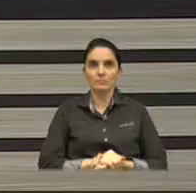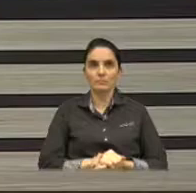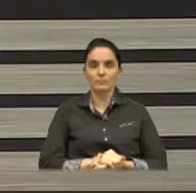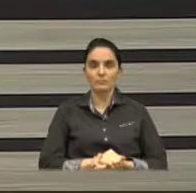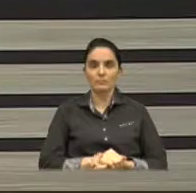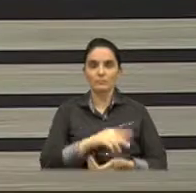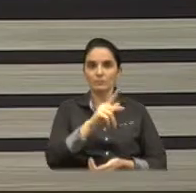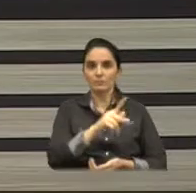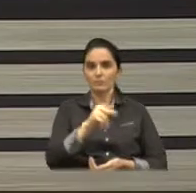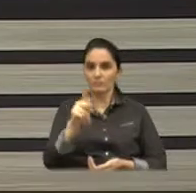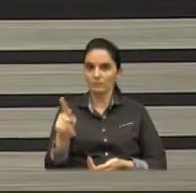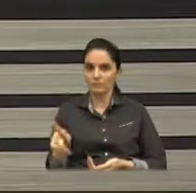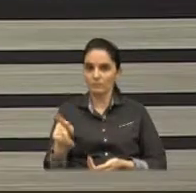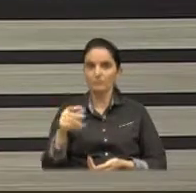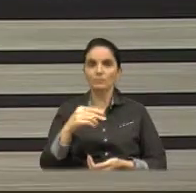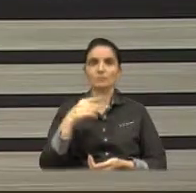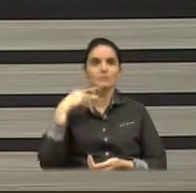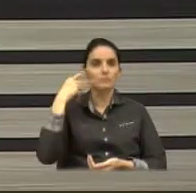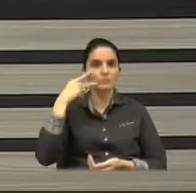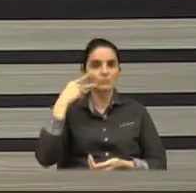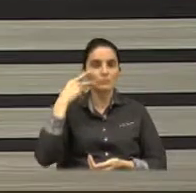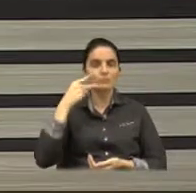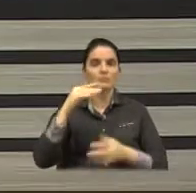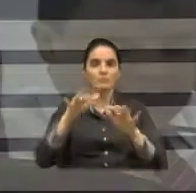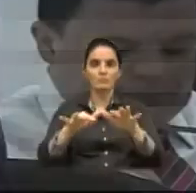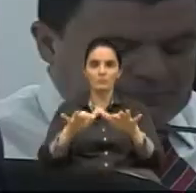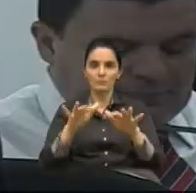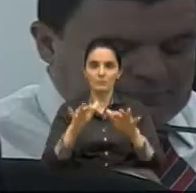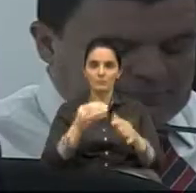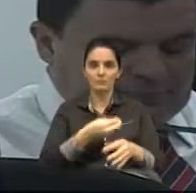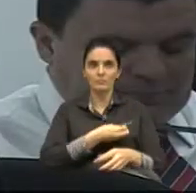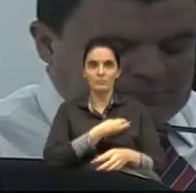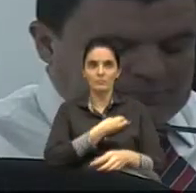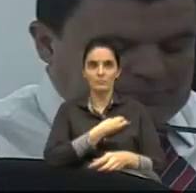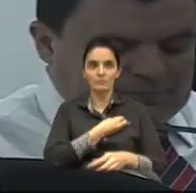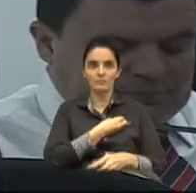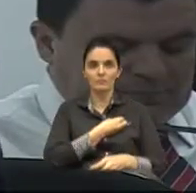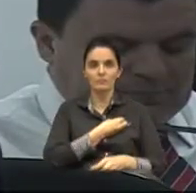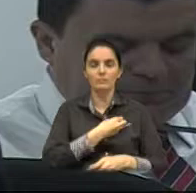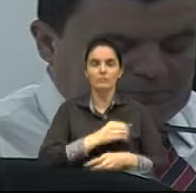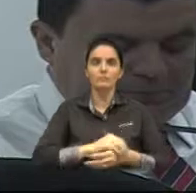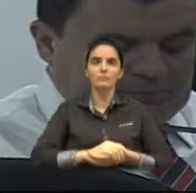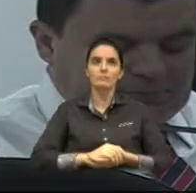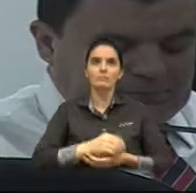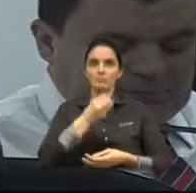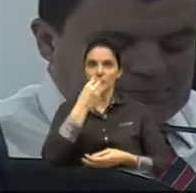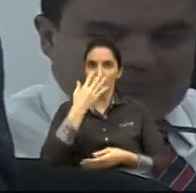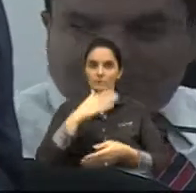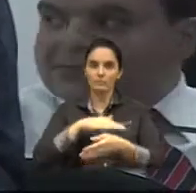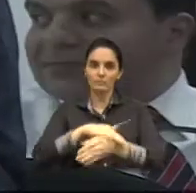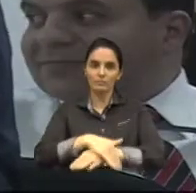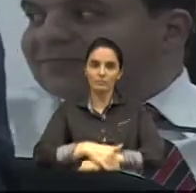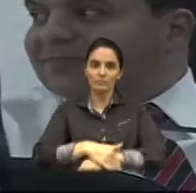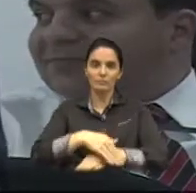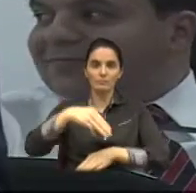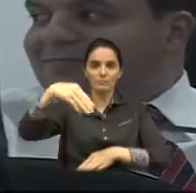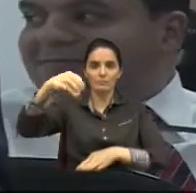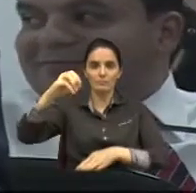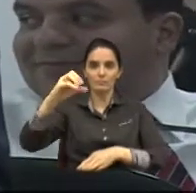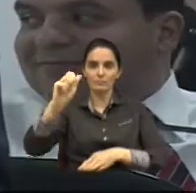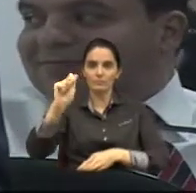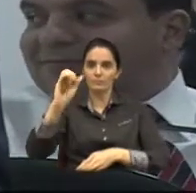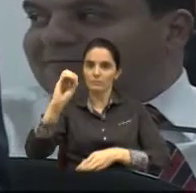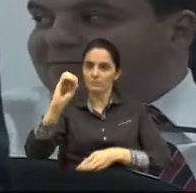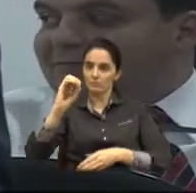Senhor presidente, prezados colegas, público presente e aos meios de comunicação, boa noite. Essa moção eu apresentei